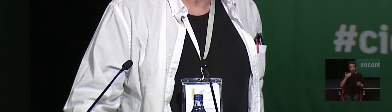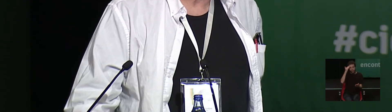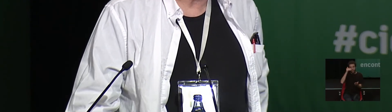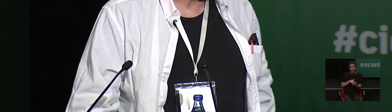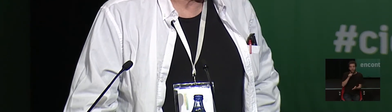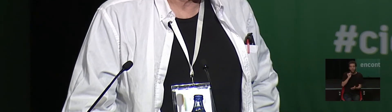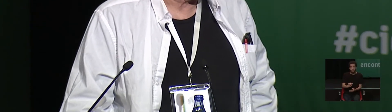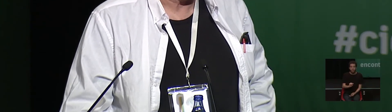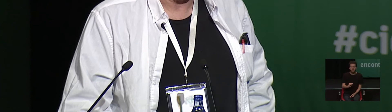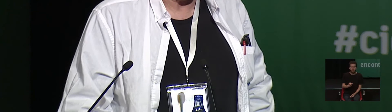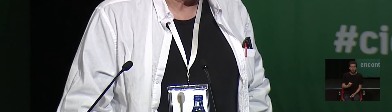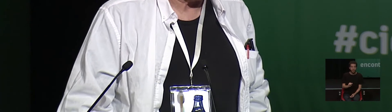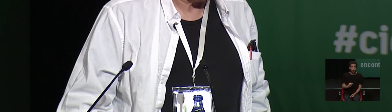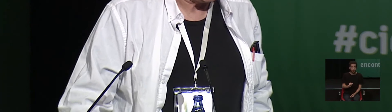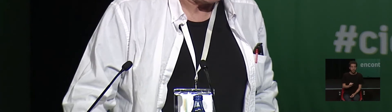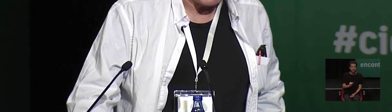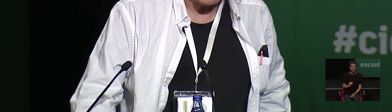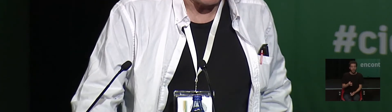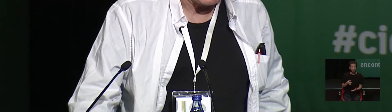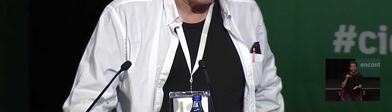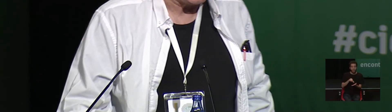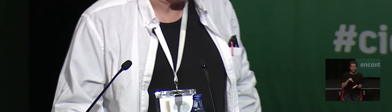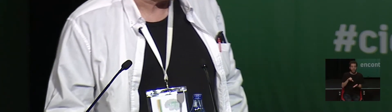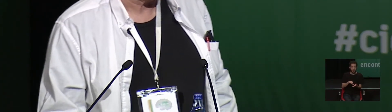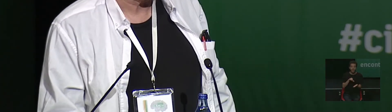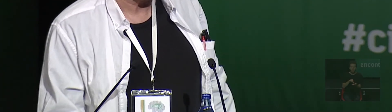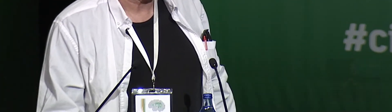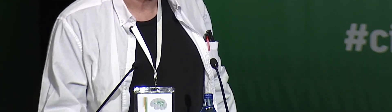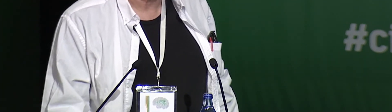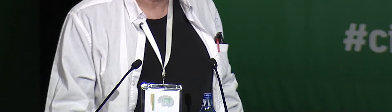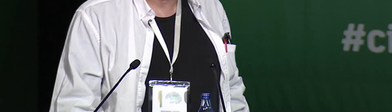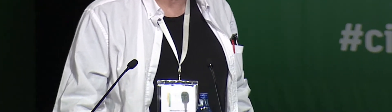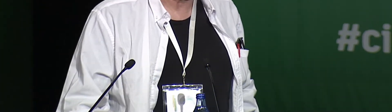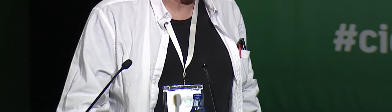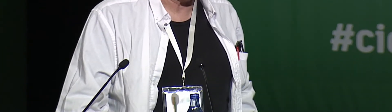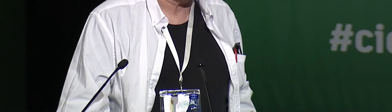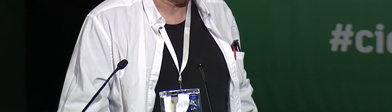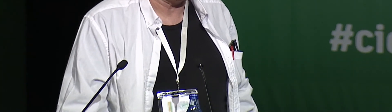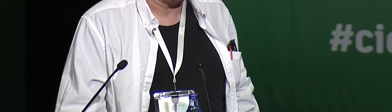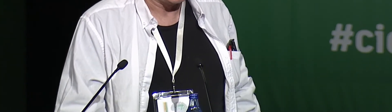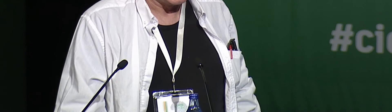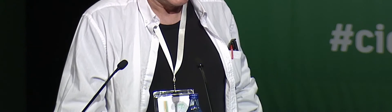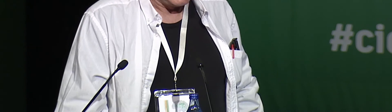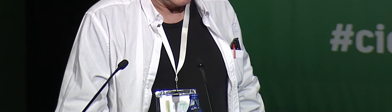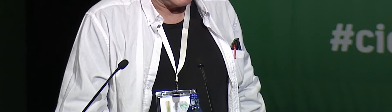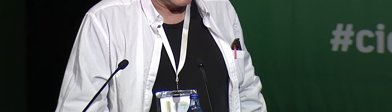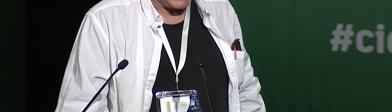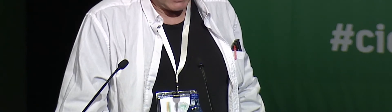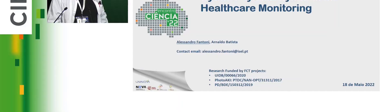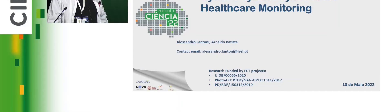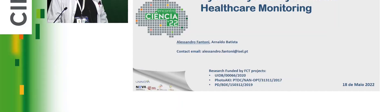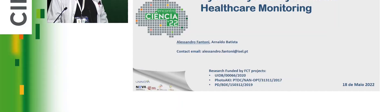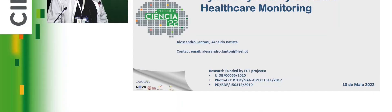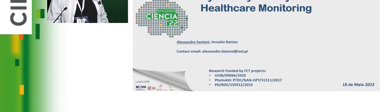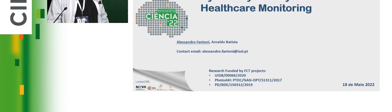obtidos no Centro de Tecnologia e Sistemas, Centro financiado pela FCT, sobre sistemas ciberfísicos, que é